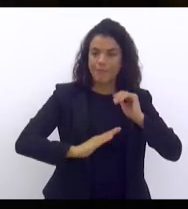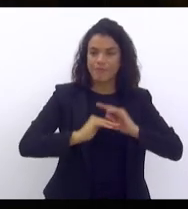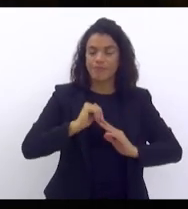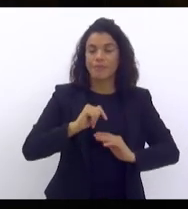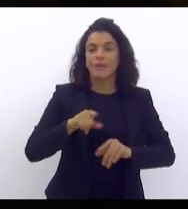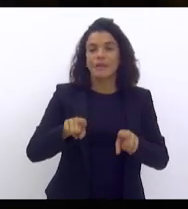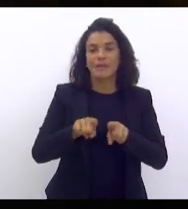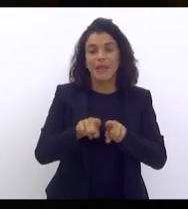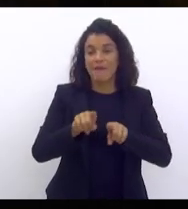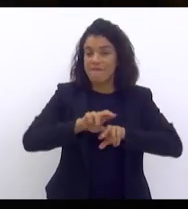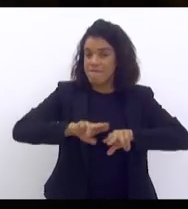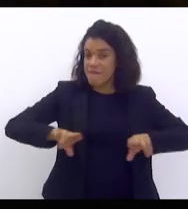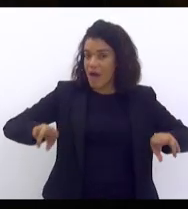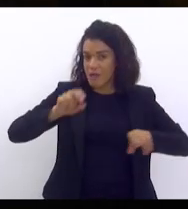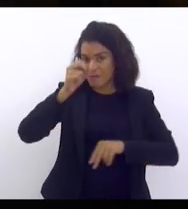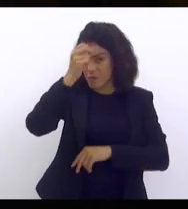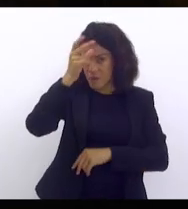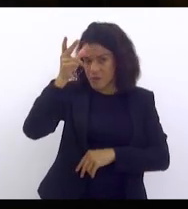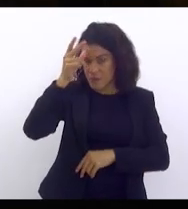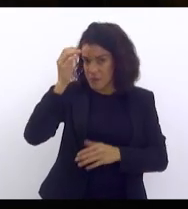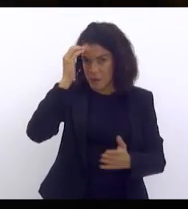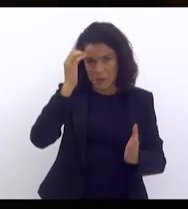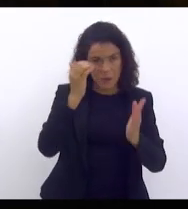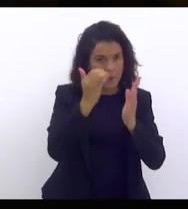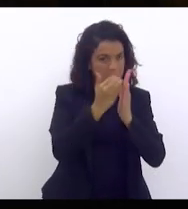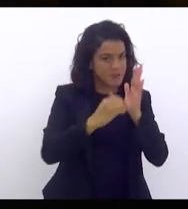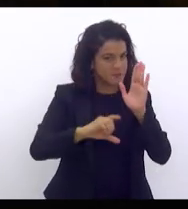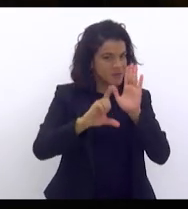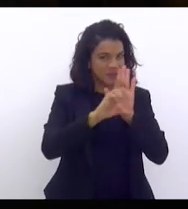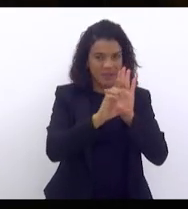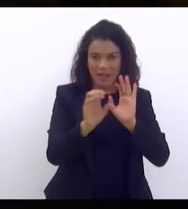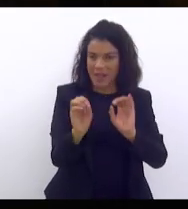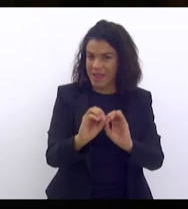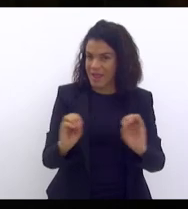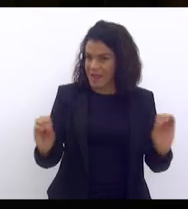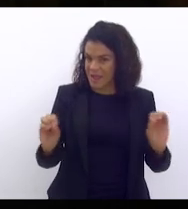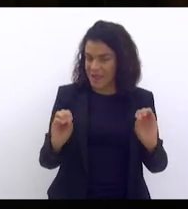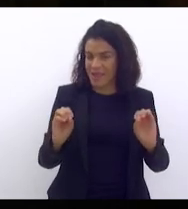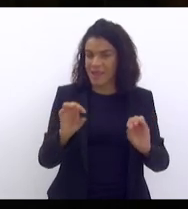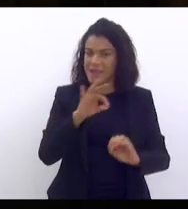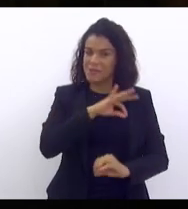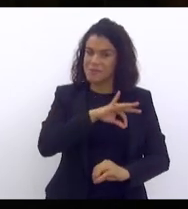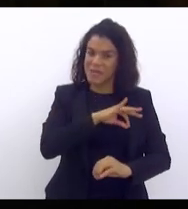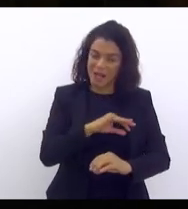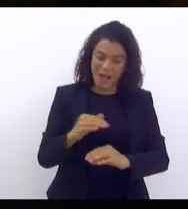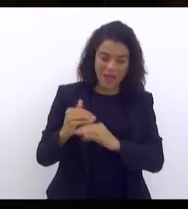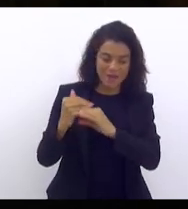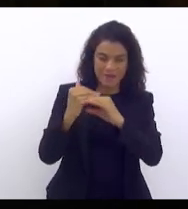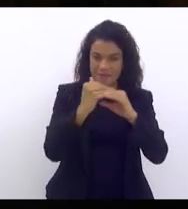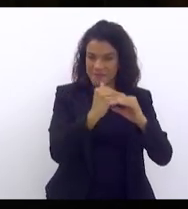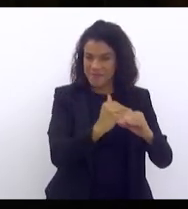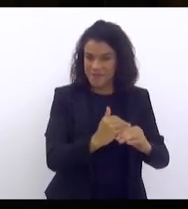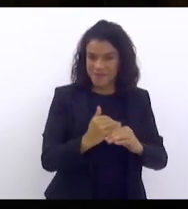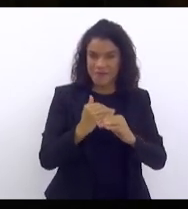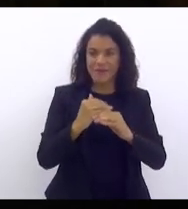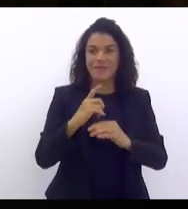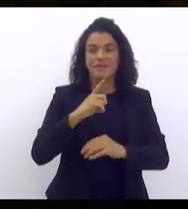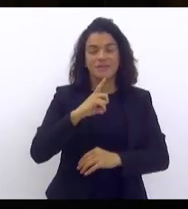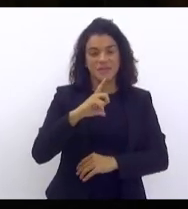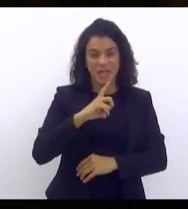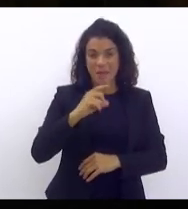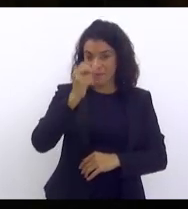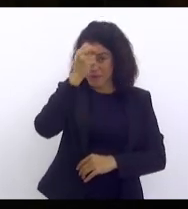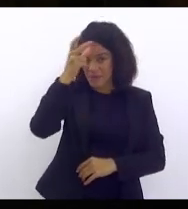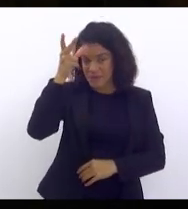existem vários municípios que não cumprem a lei nem do piso nacional. Existem municípios que não pagam